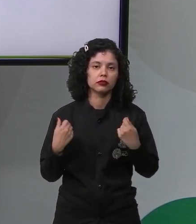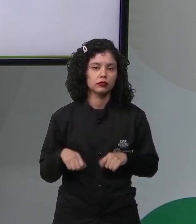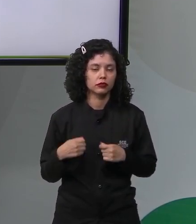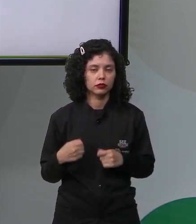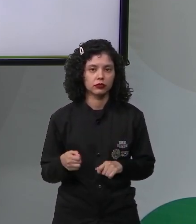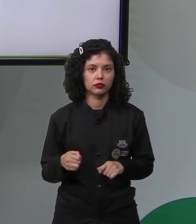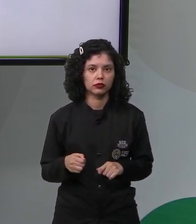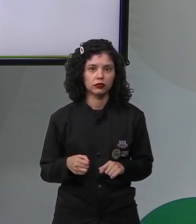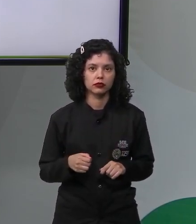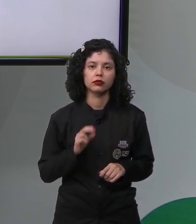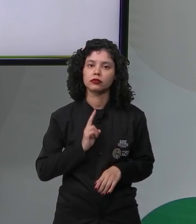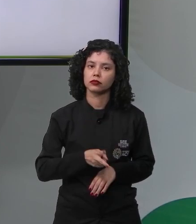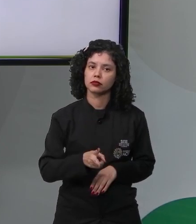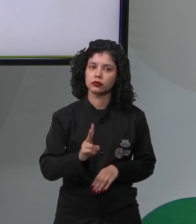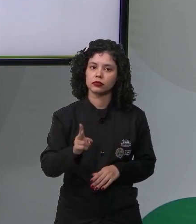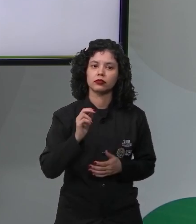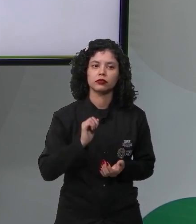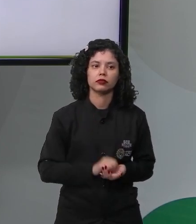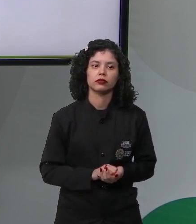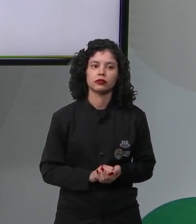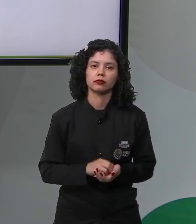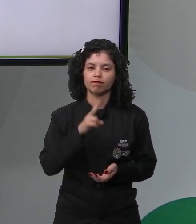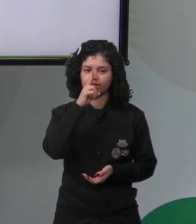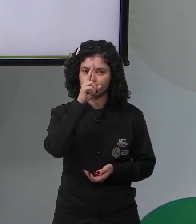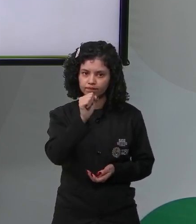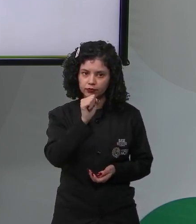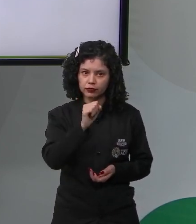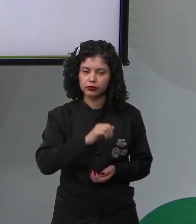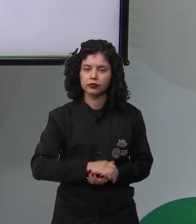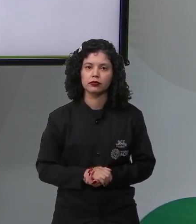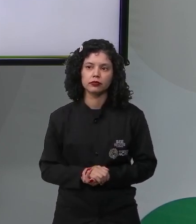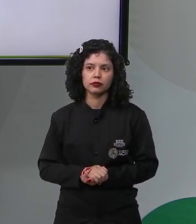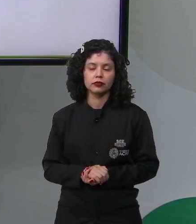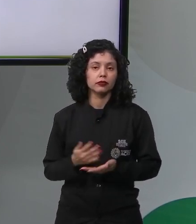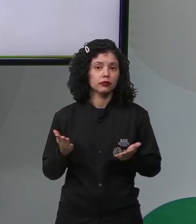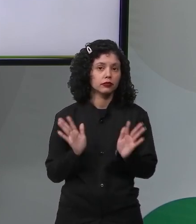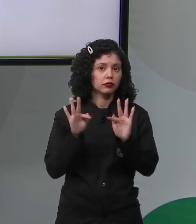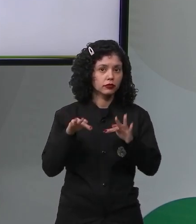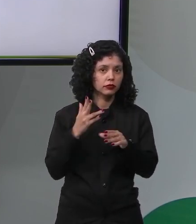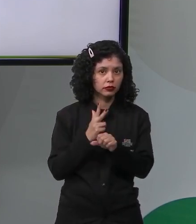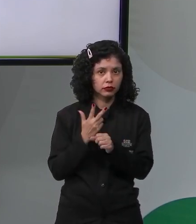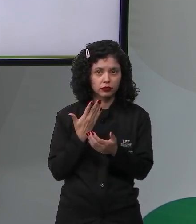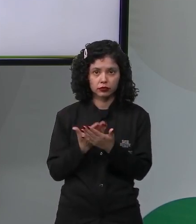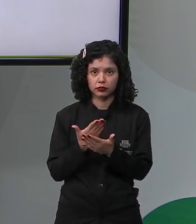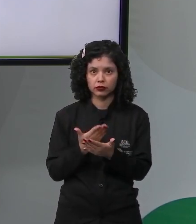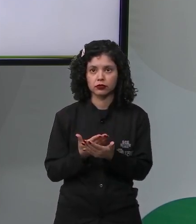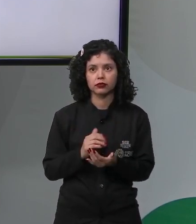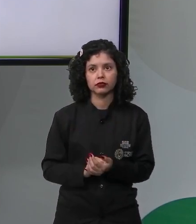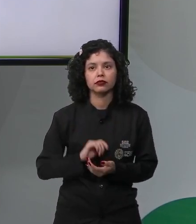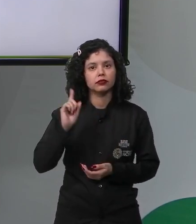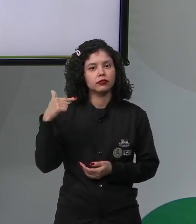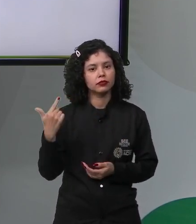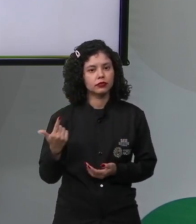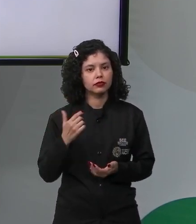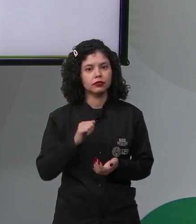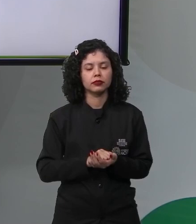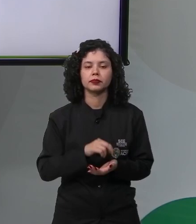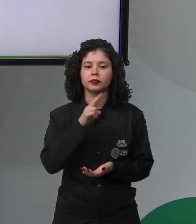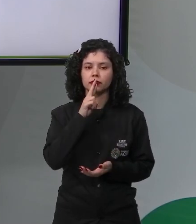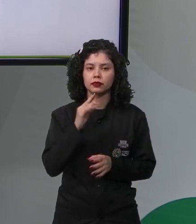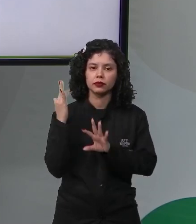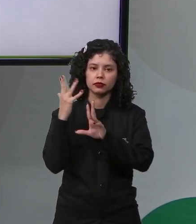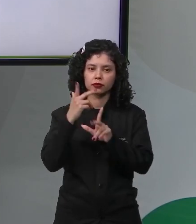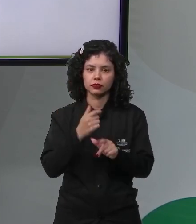ser constantemente fortalecidas. Eu estou finalizando esta videoaula, mas vamos para o nosso